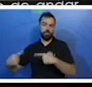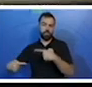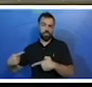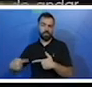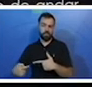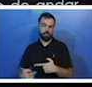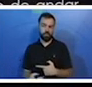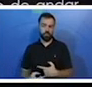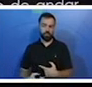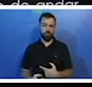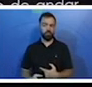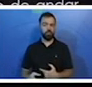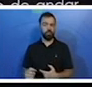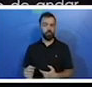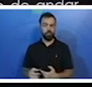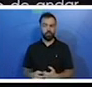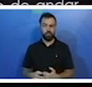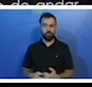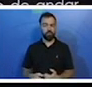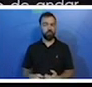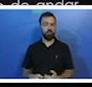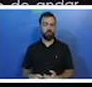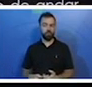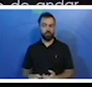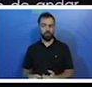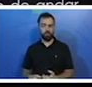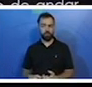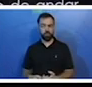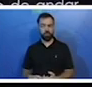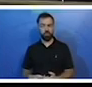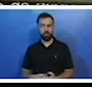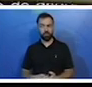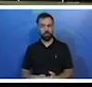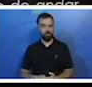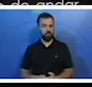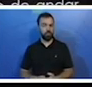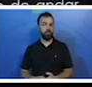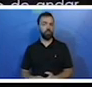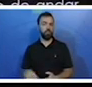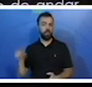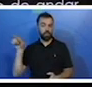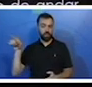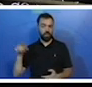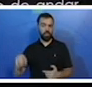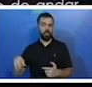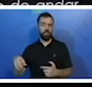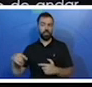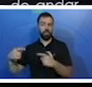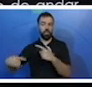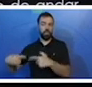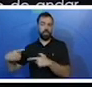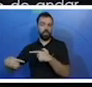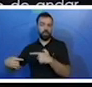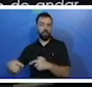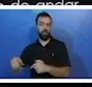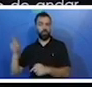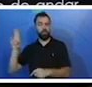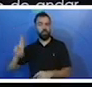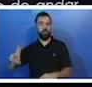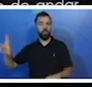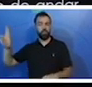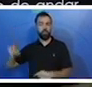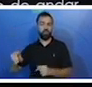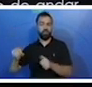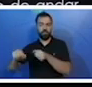Então, ou seja, toda modalidade esportiva que envolve a ação de andar de bicicleta de forma competitiva, podemos denominar de ciclismo.